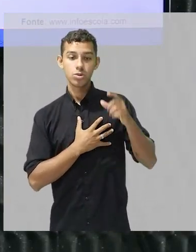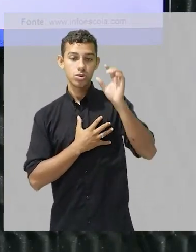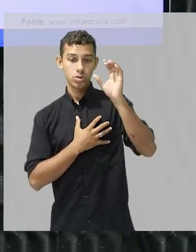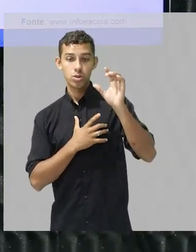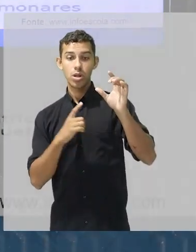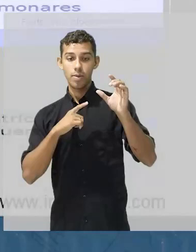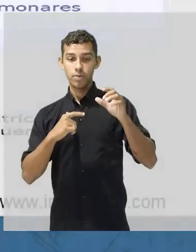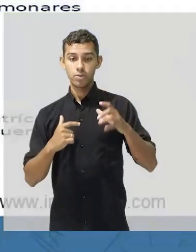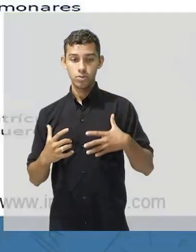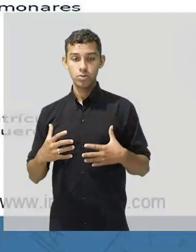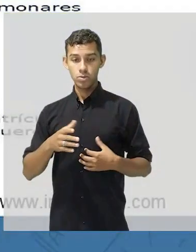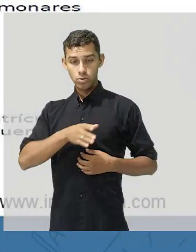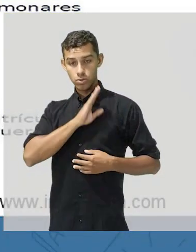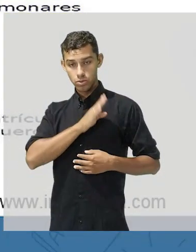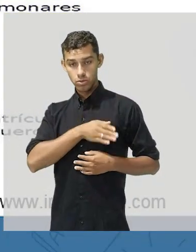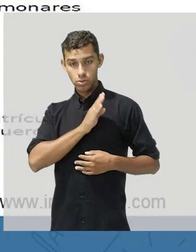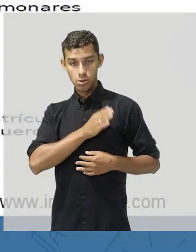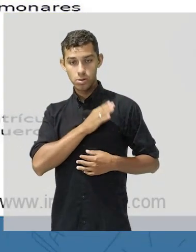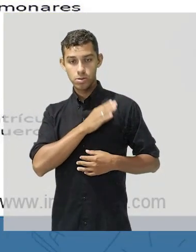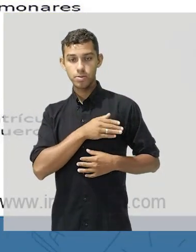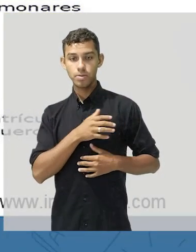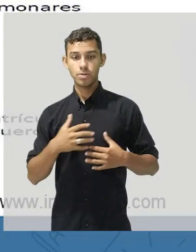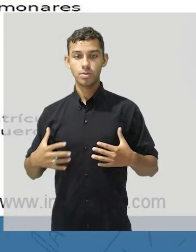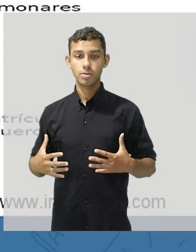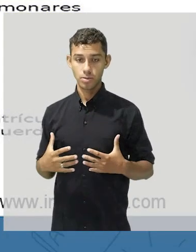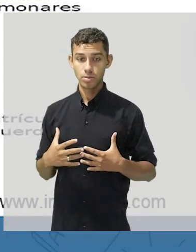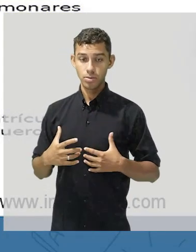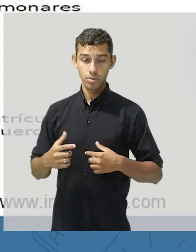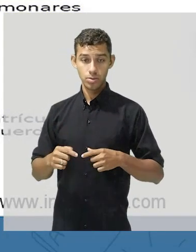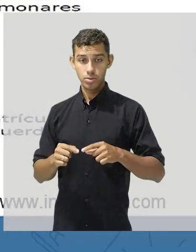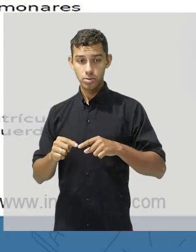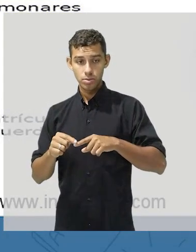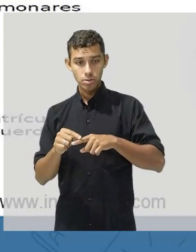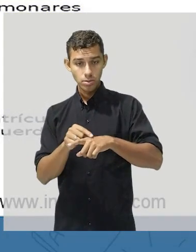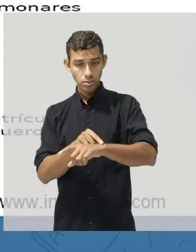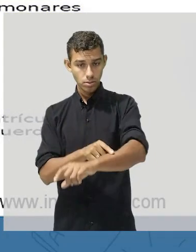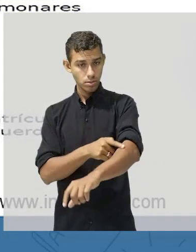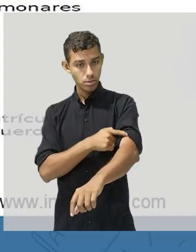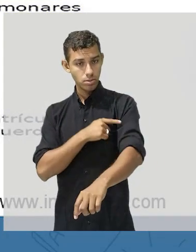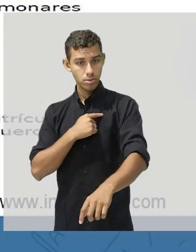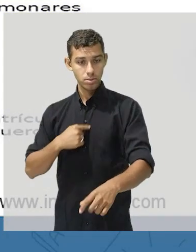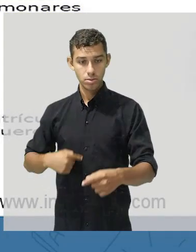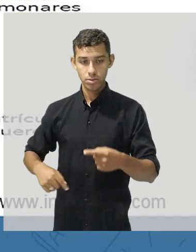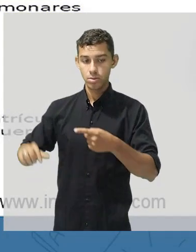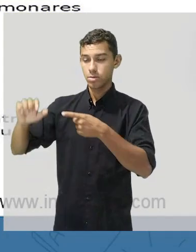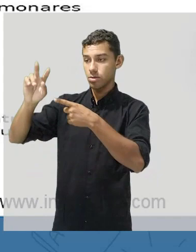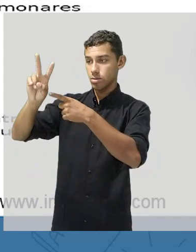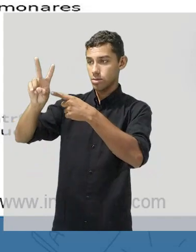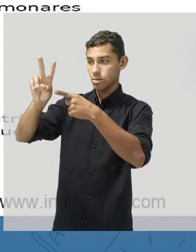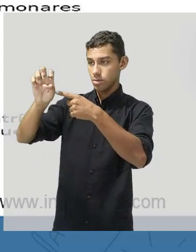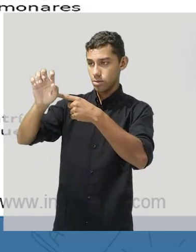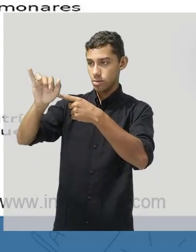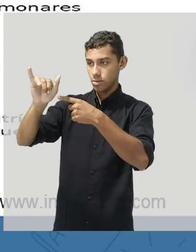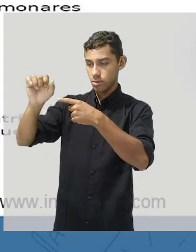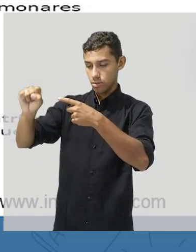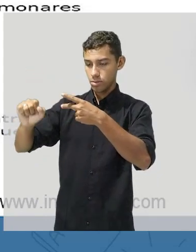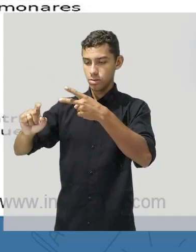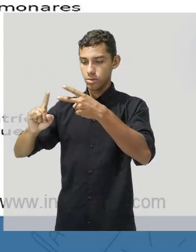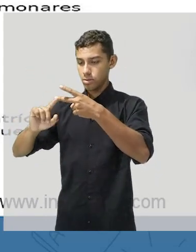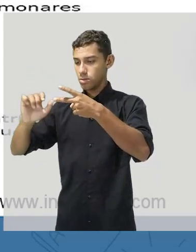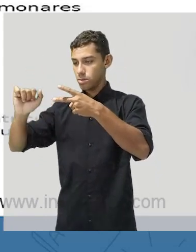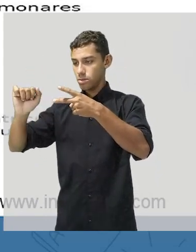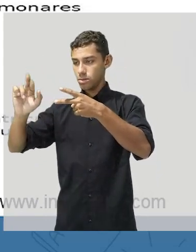formado pelo coração, né, e pelos vasos sanguíneos, que são as veias e as artérias,